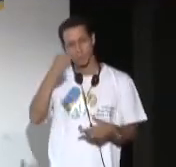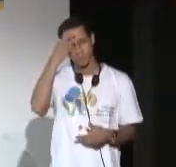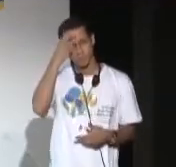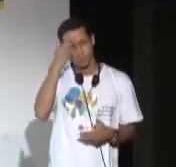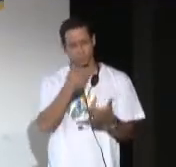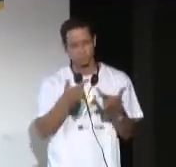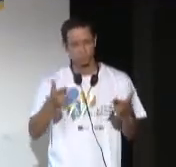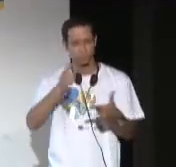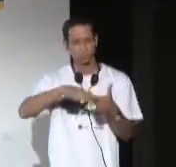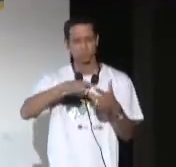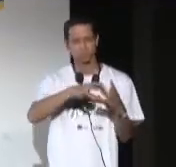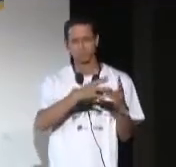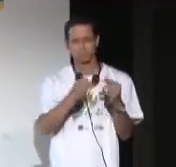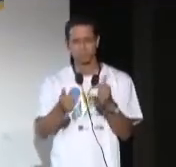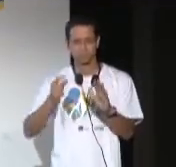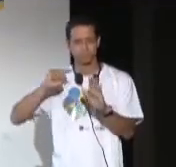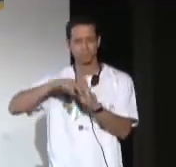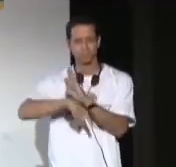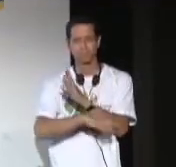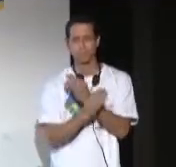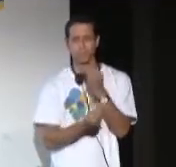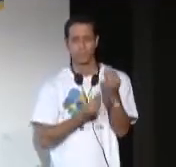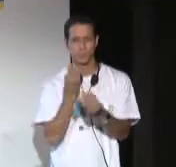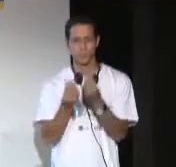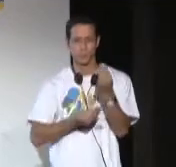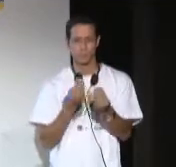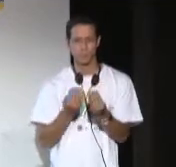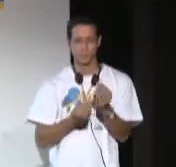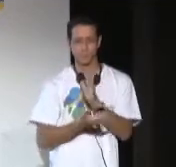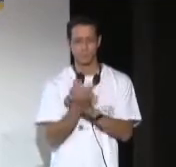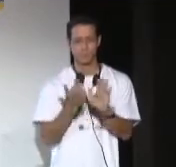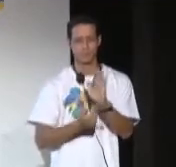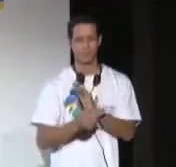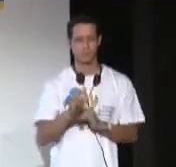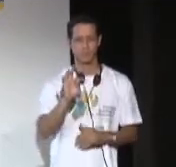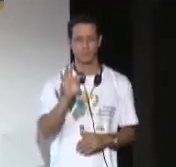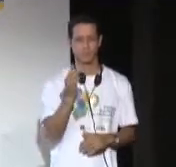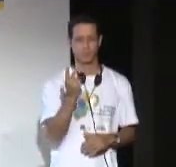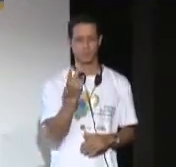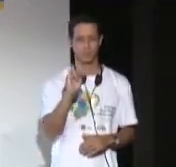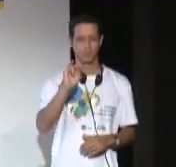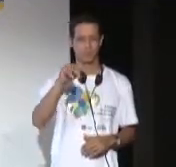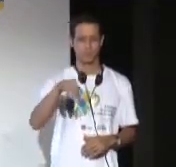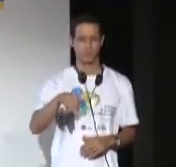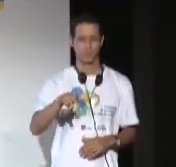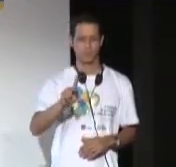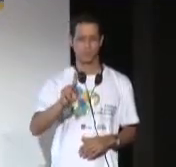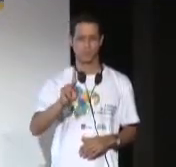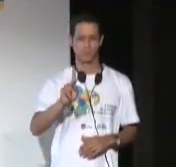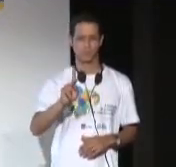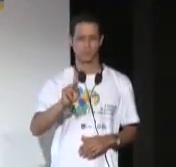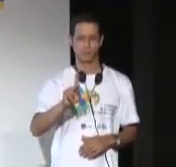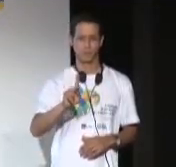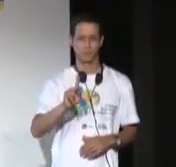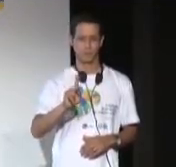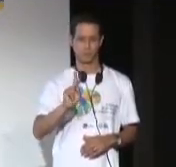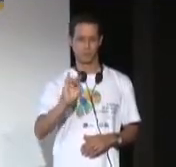resolver problemas complexos? Então, como o design thinking é utilizado para a resolução de